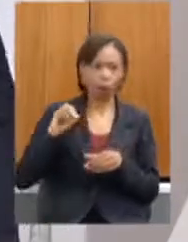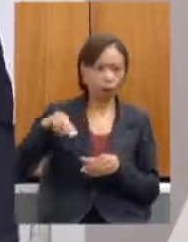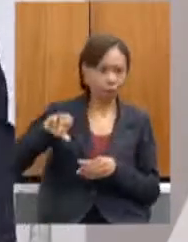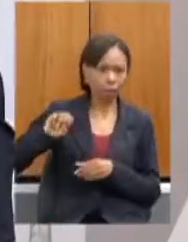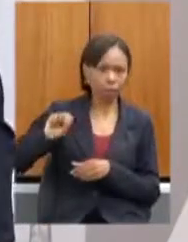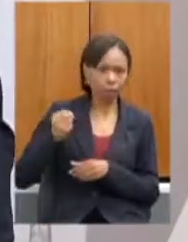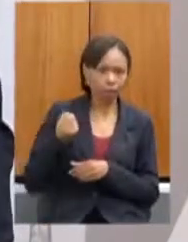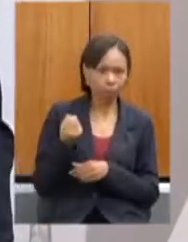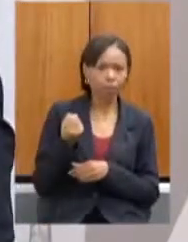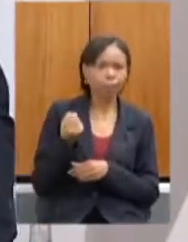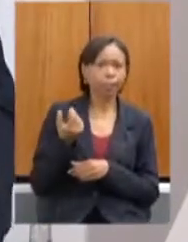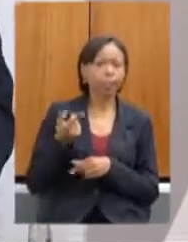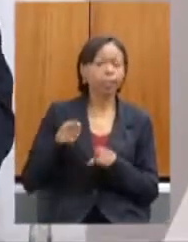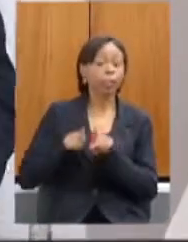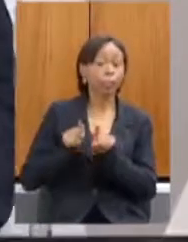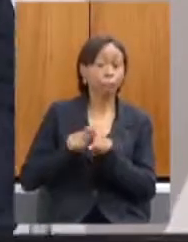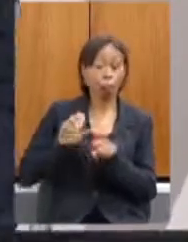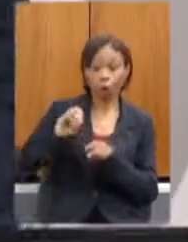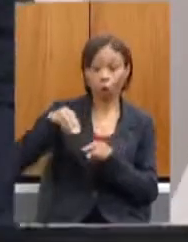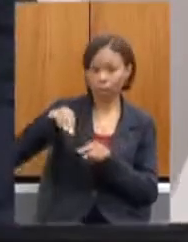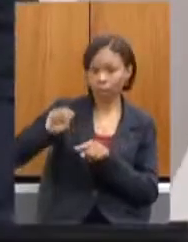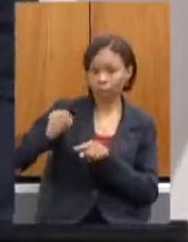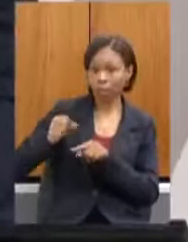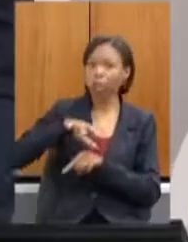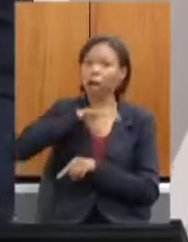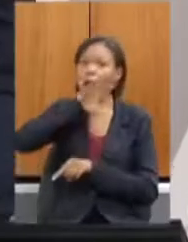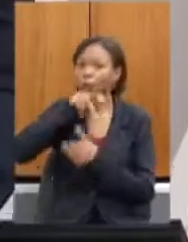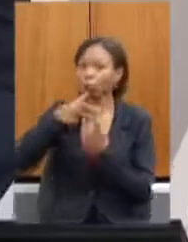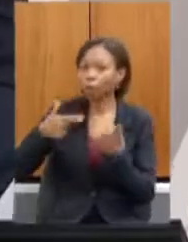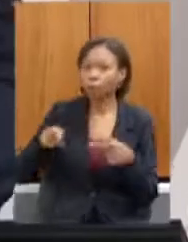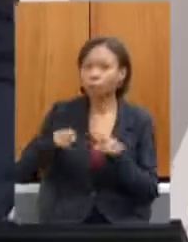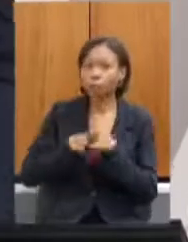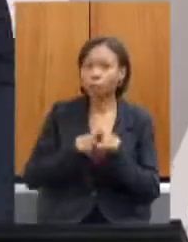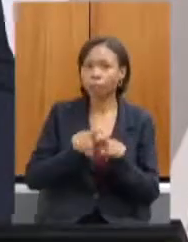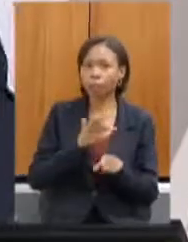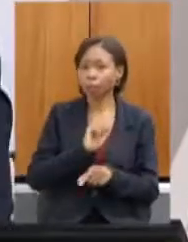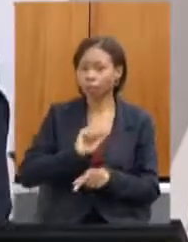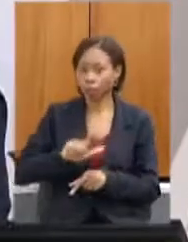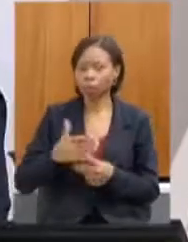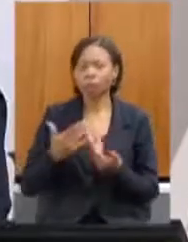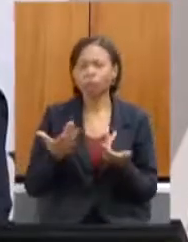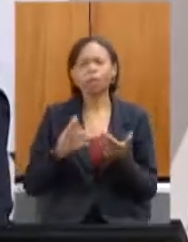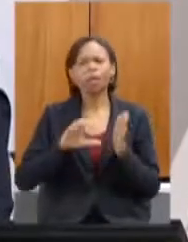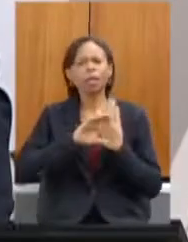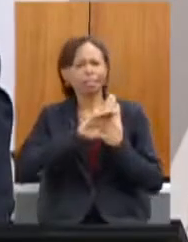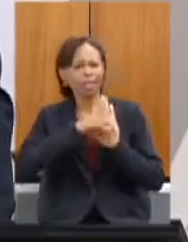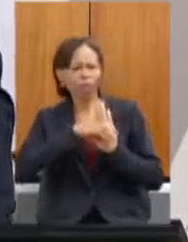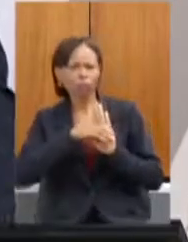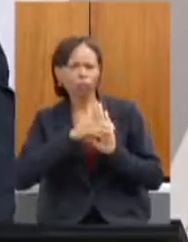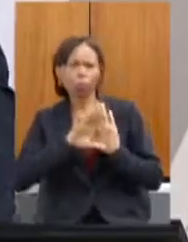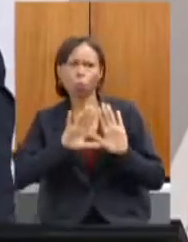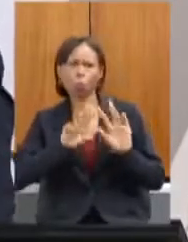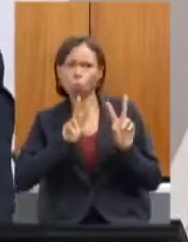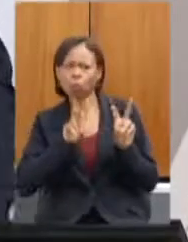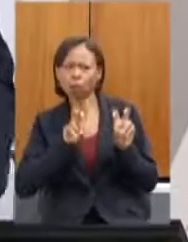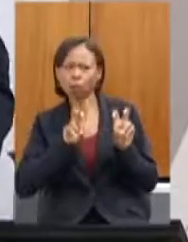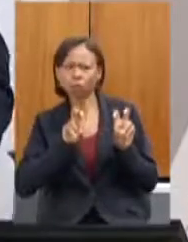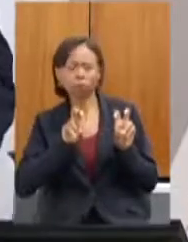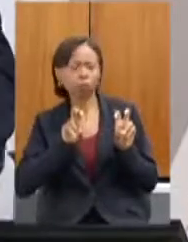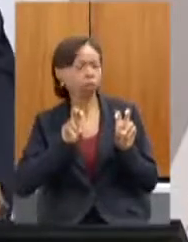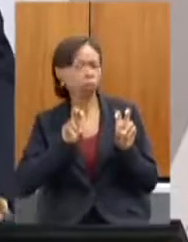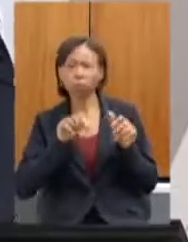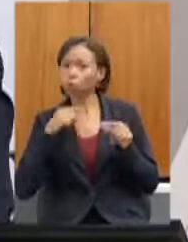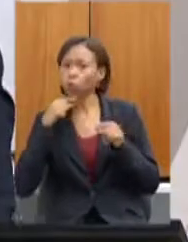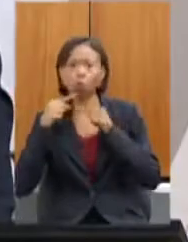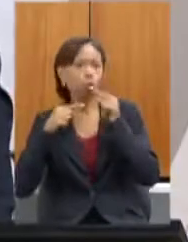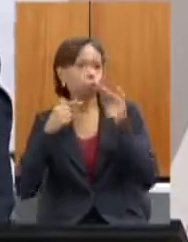Organização Mundial de saúde animal e também pela fao nesse conceito é não existe dúvida da